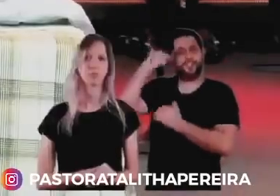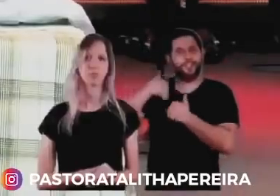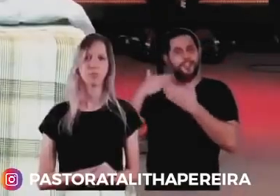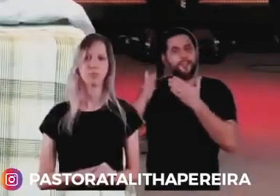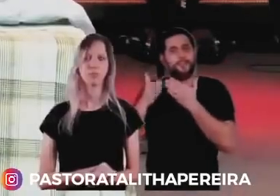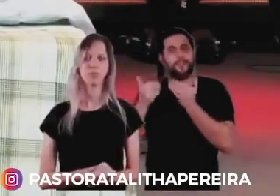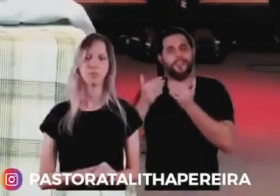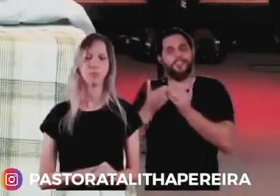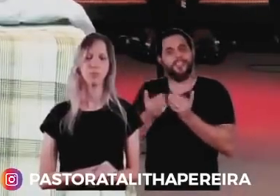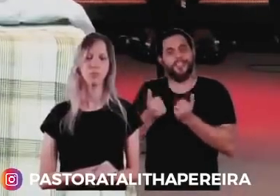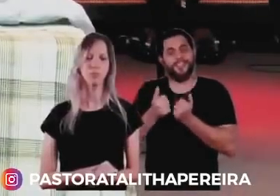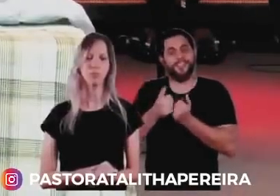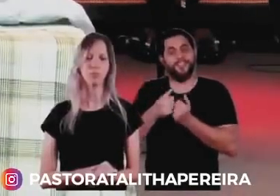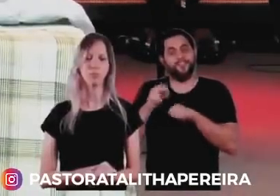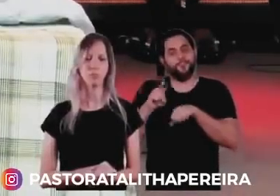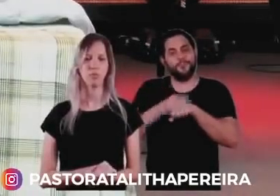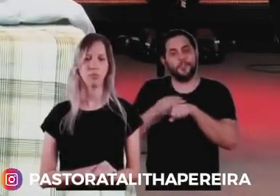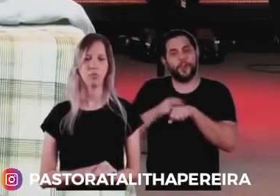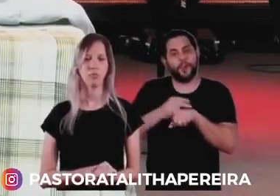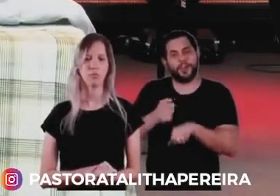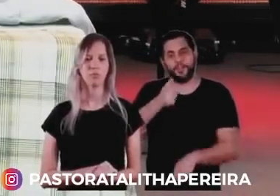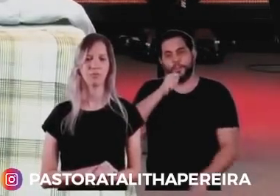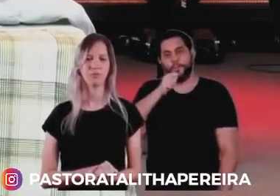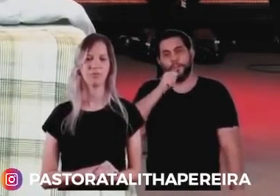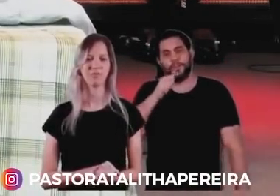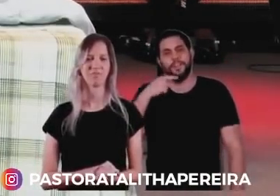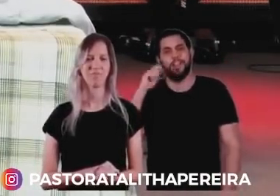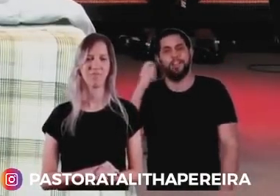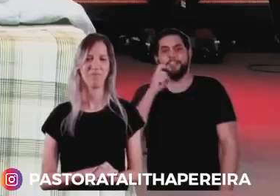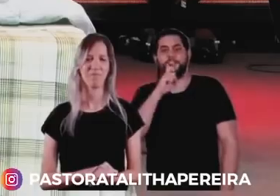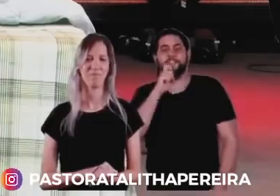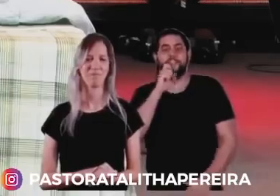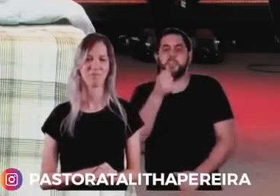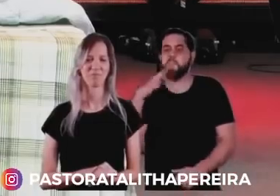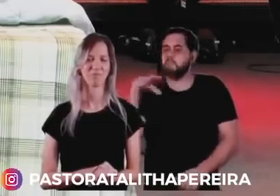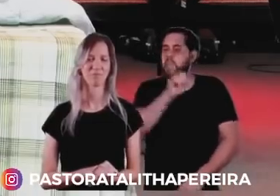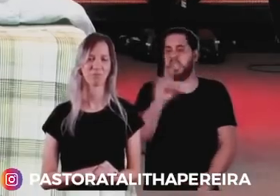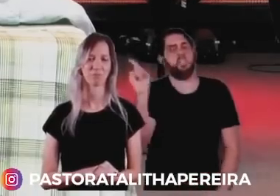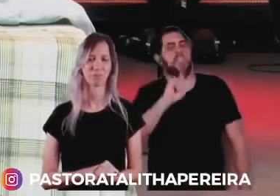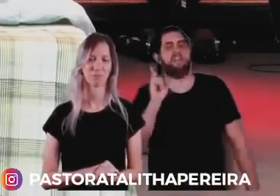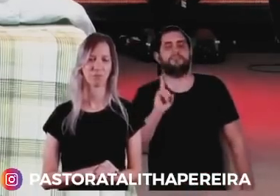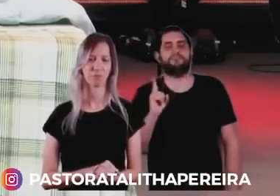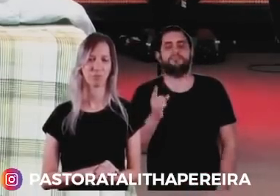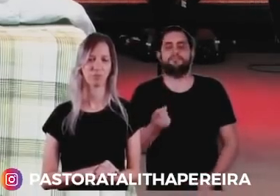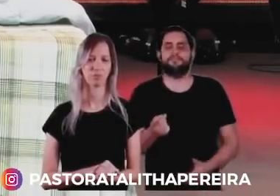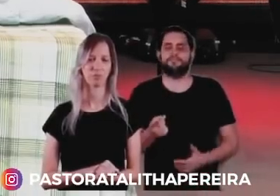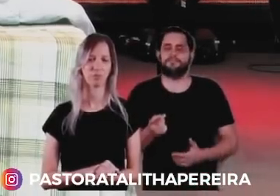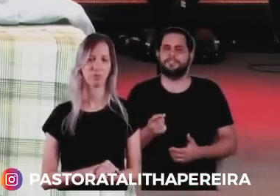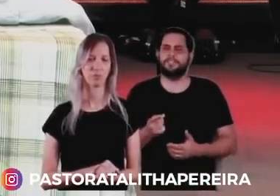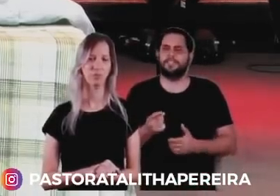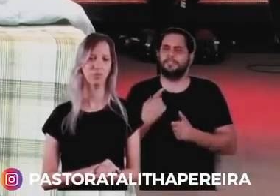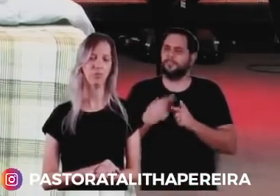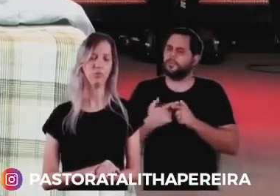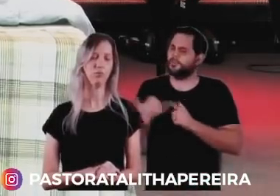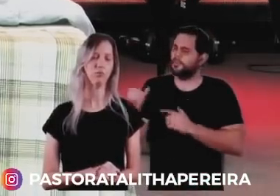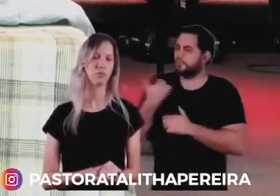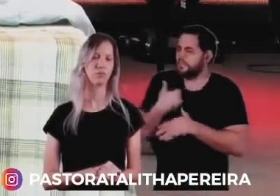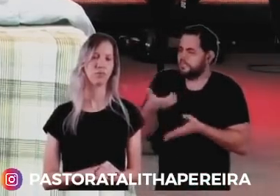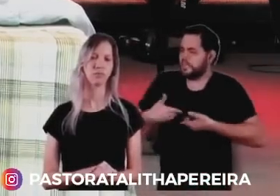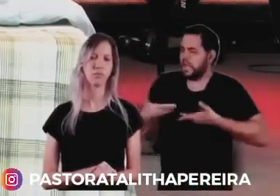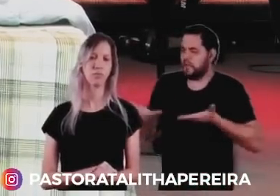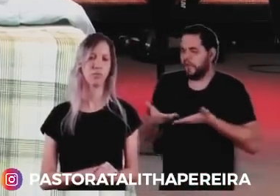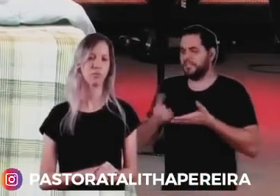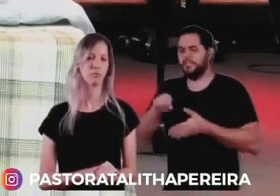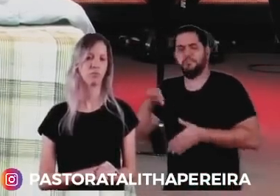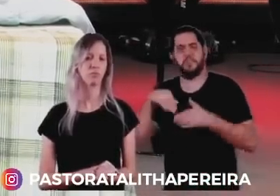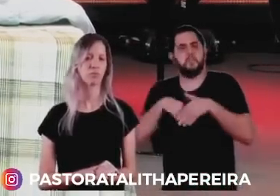um todinho para ele buscar na geladeira, ele me negou, pastor. E por que tu está me contando isso? Se tu